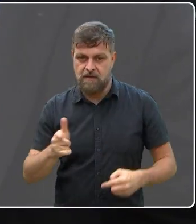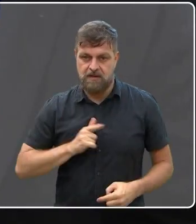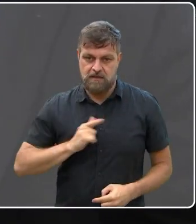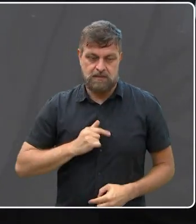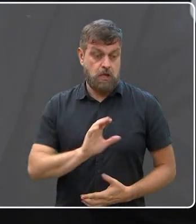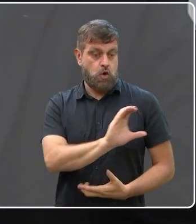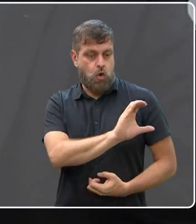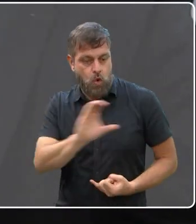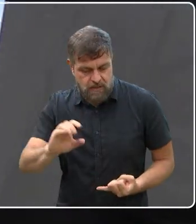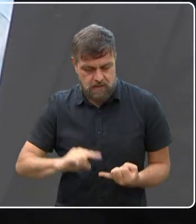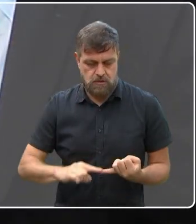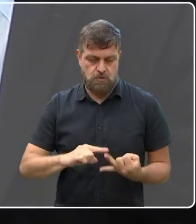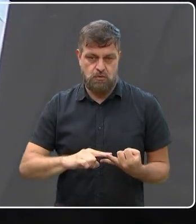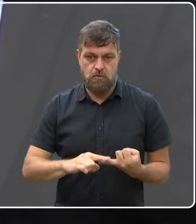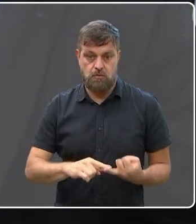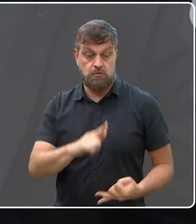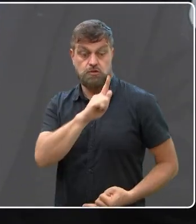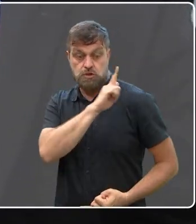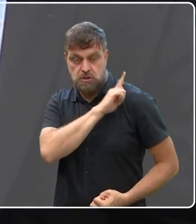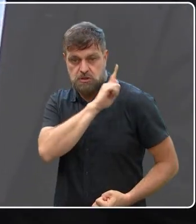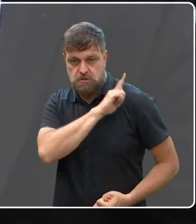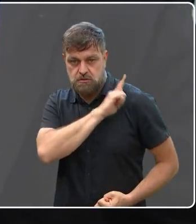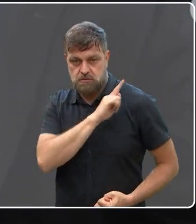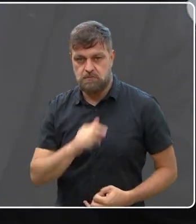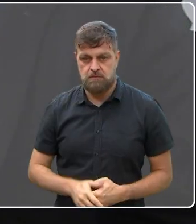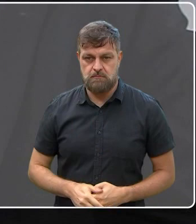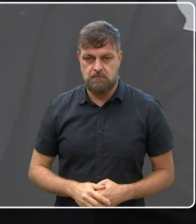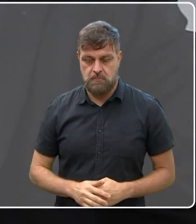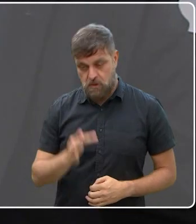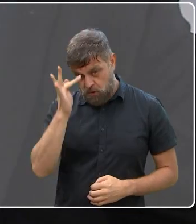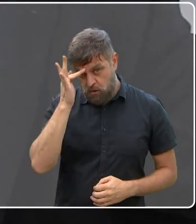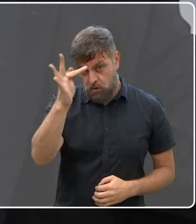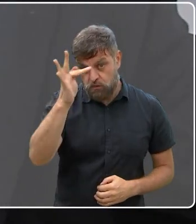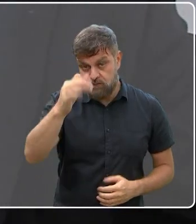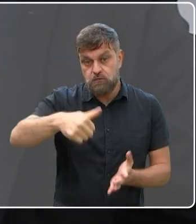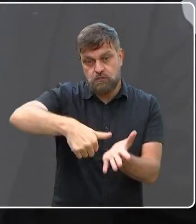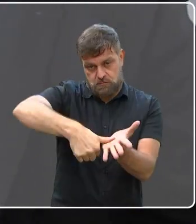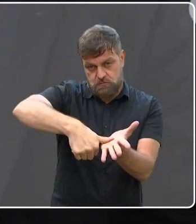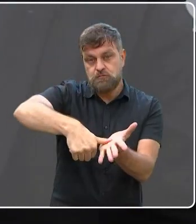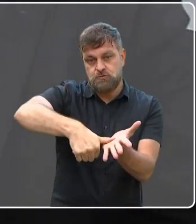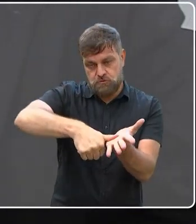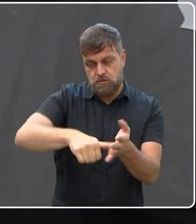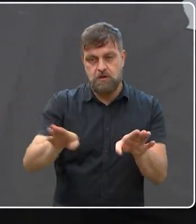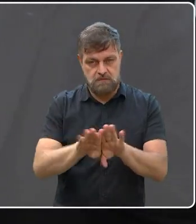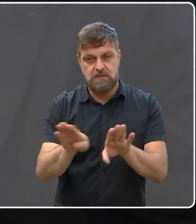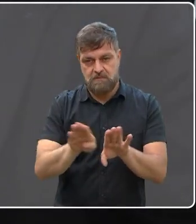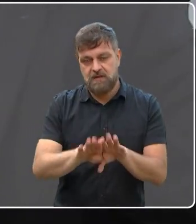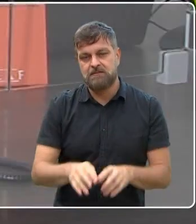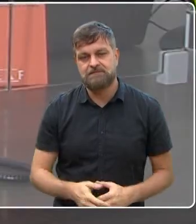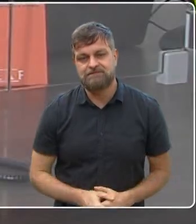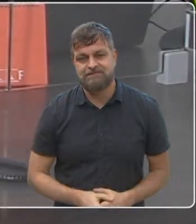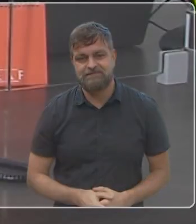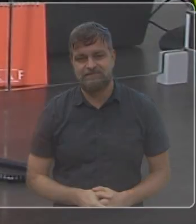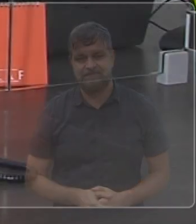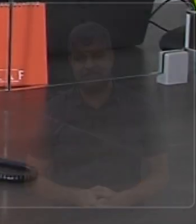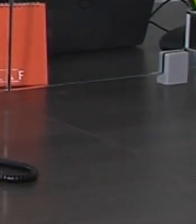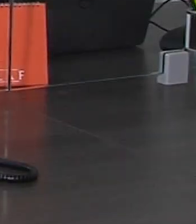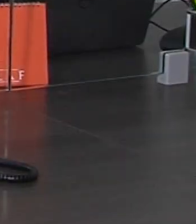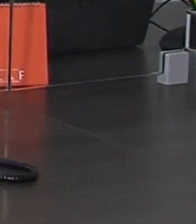né? Ou de coordenador, ou de gestor, para vir até futuramente se tornar um sócio patrimonial como o nosso.